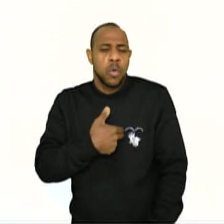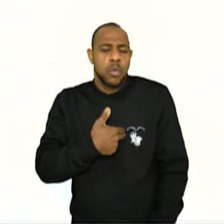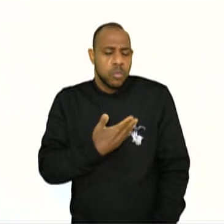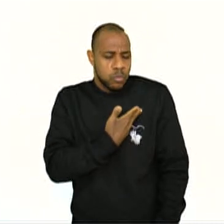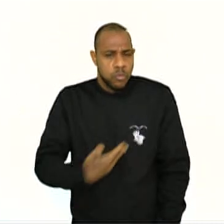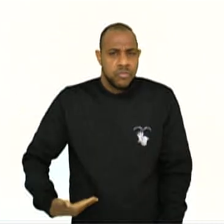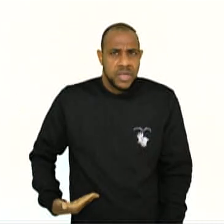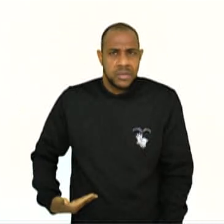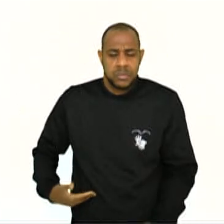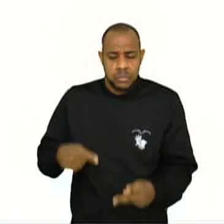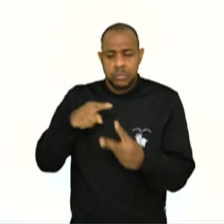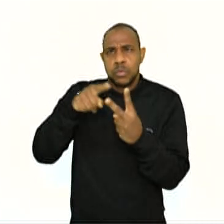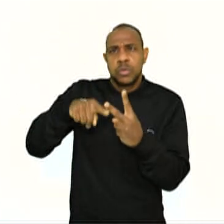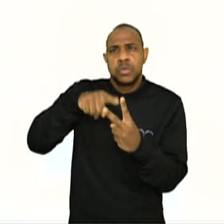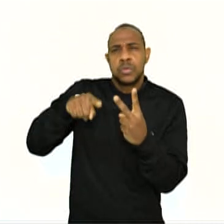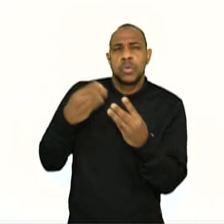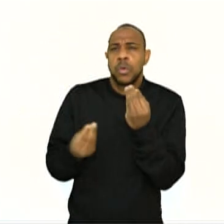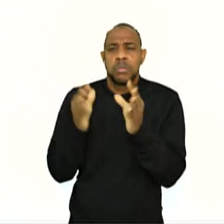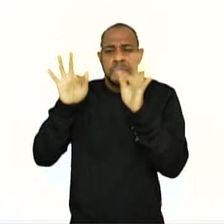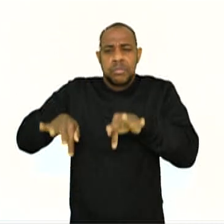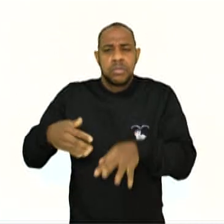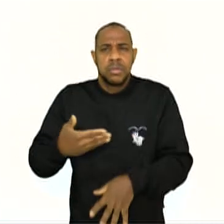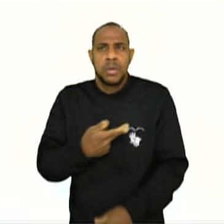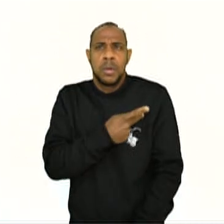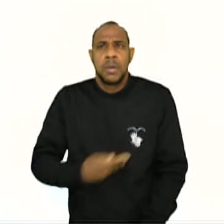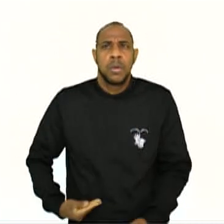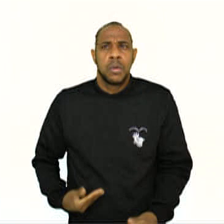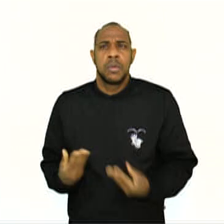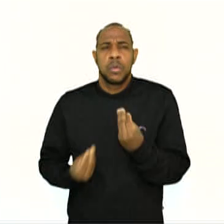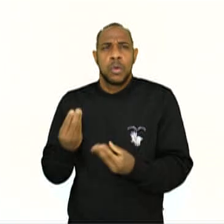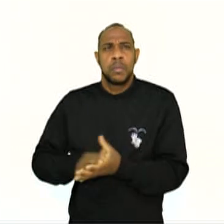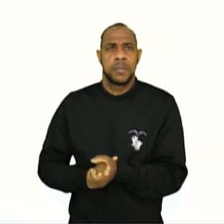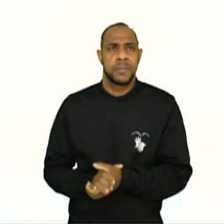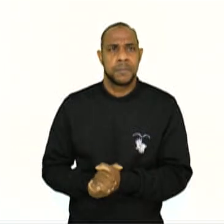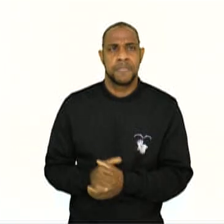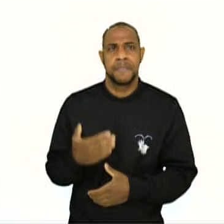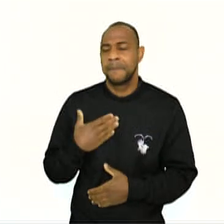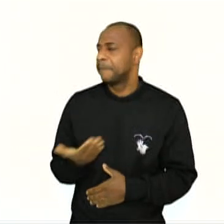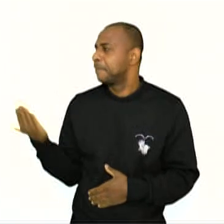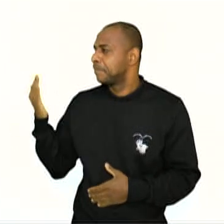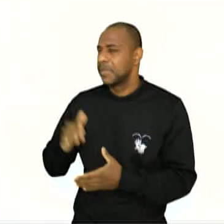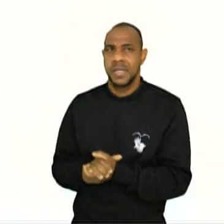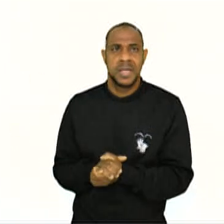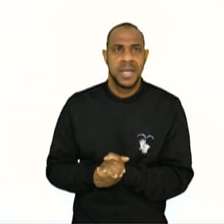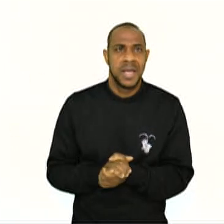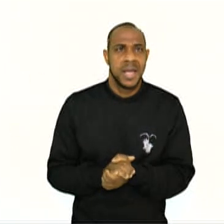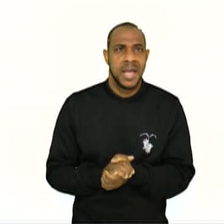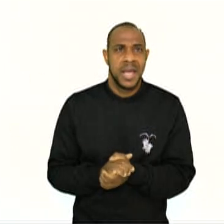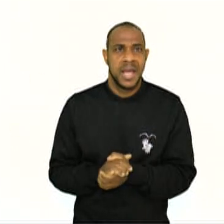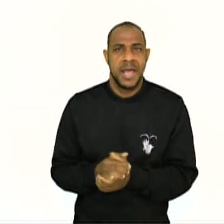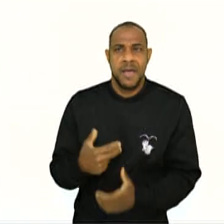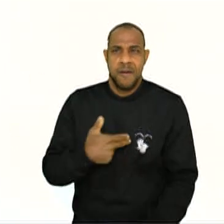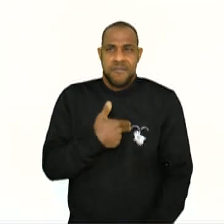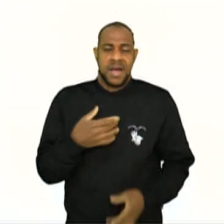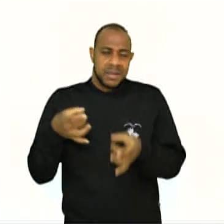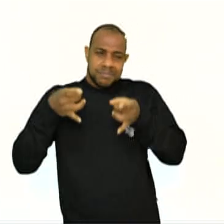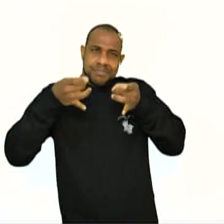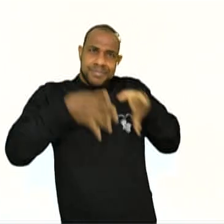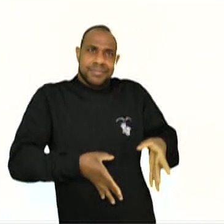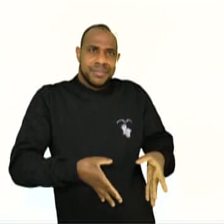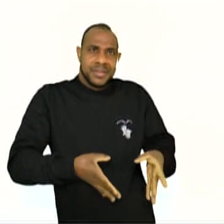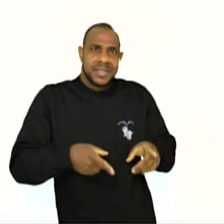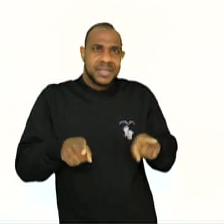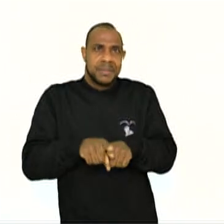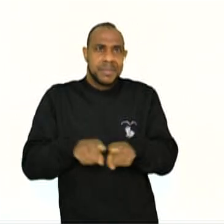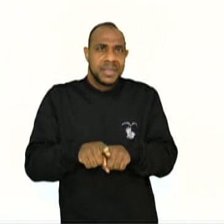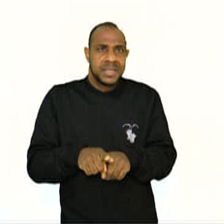e Goulart? Letra A. Com a renúncia de Vargas e o suicídio de Goulart? B. Com o suicídio de Vargas